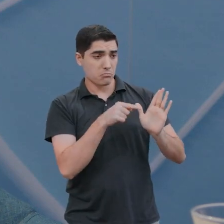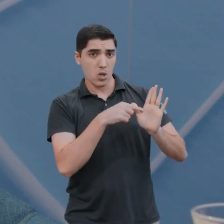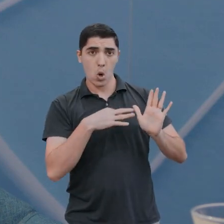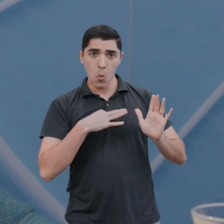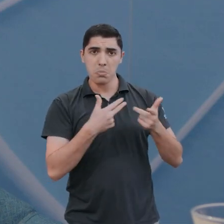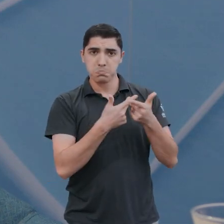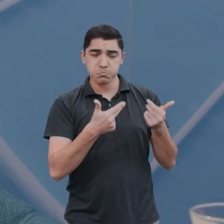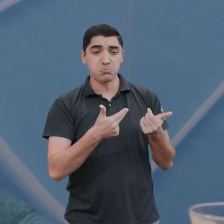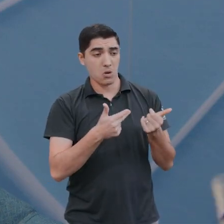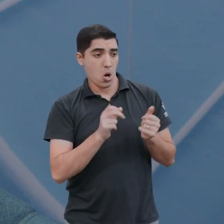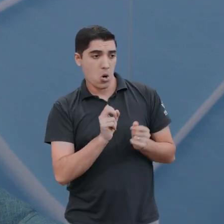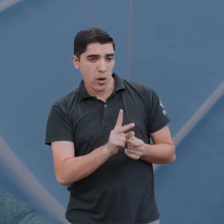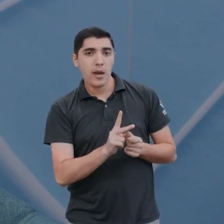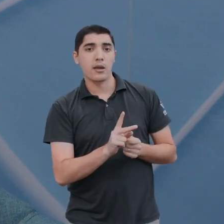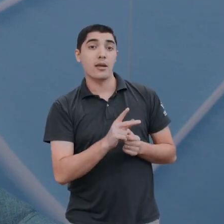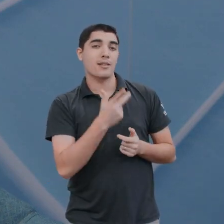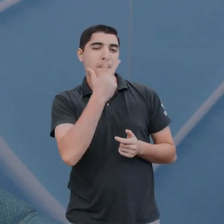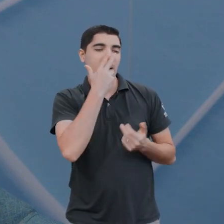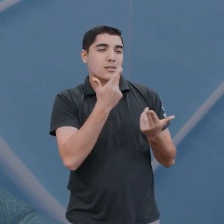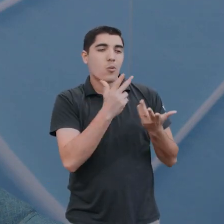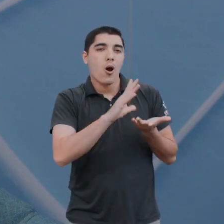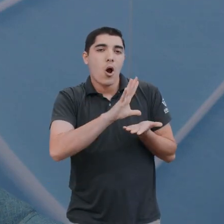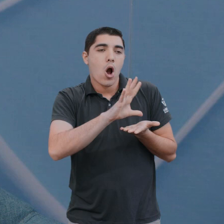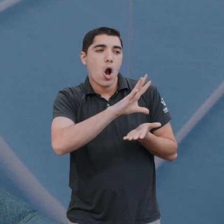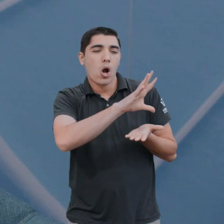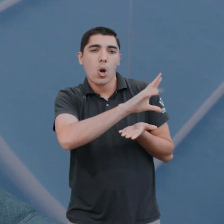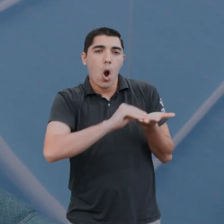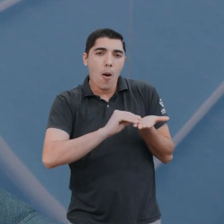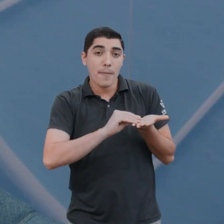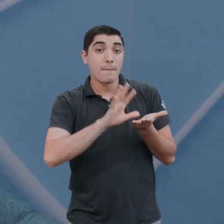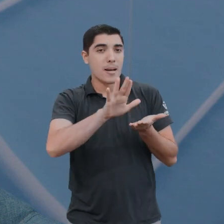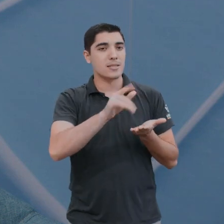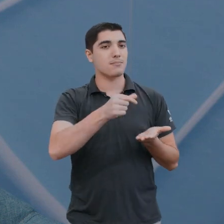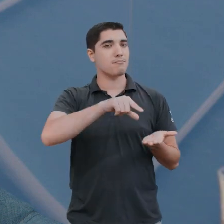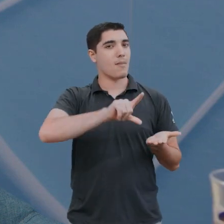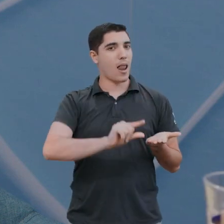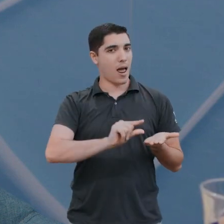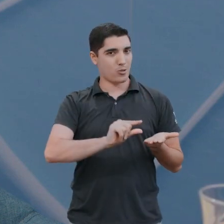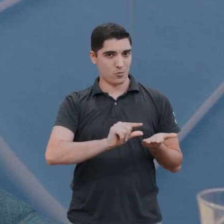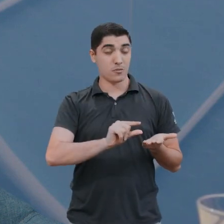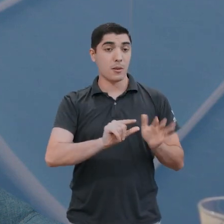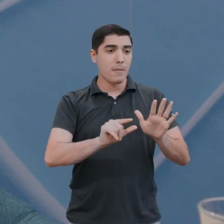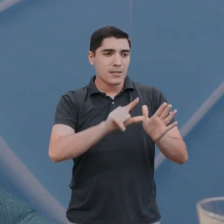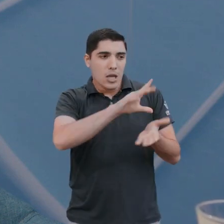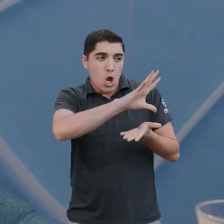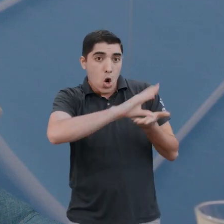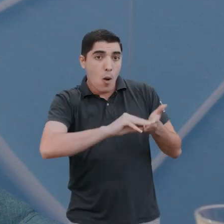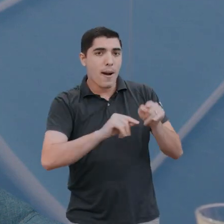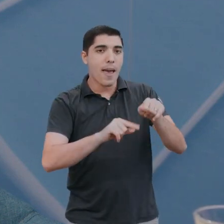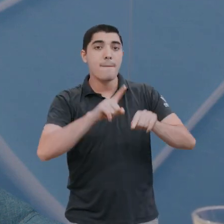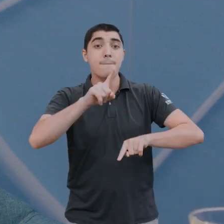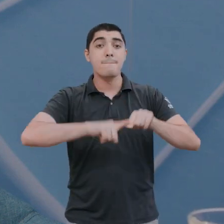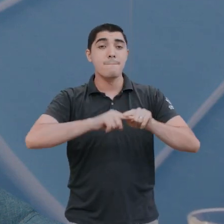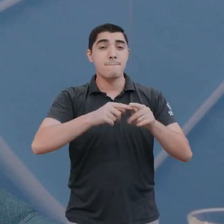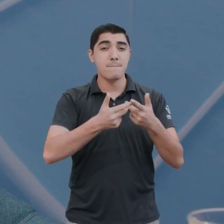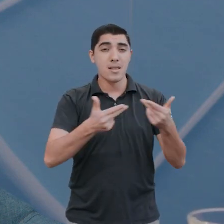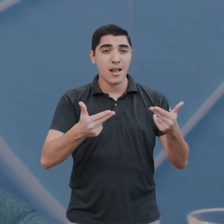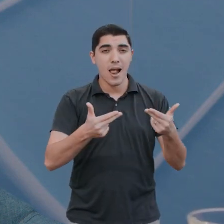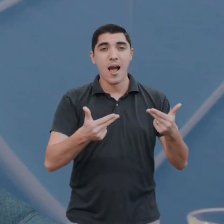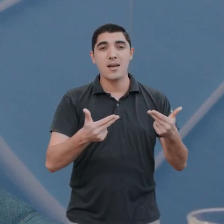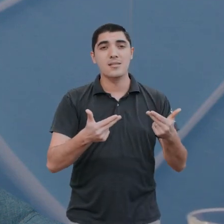é replicado. Então, é como se fosse uma cópia e é vendido muito mais barato. Só que aquela cópia é feita de materiais que